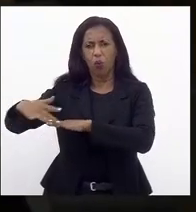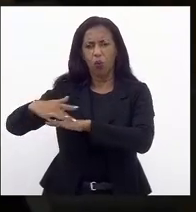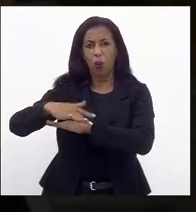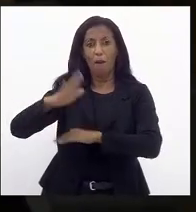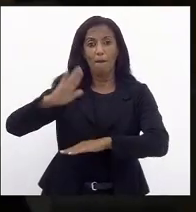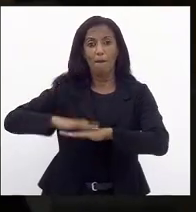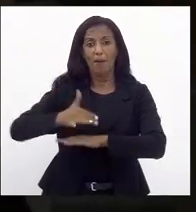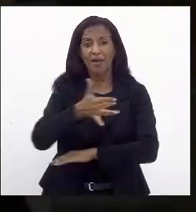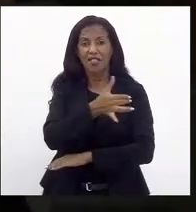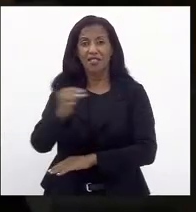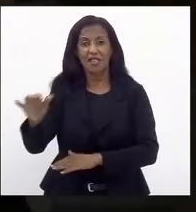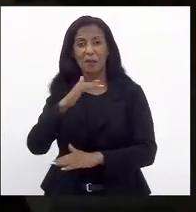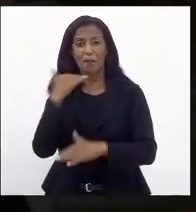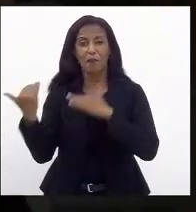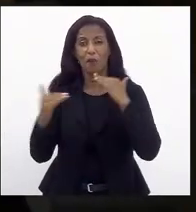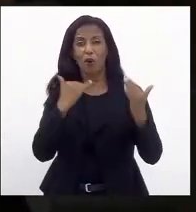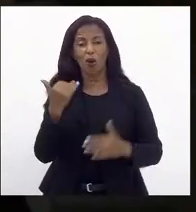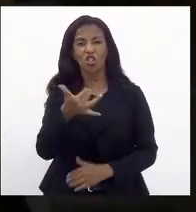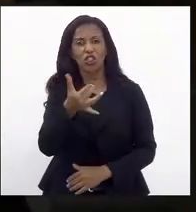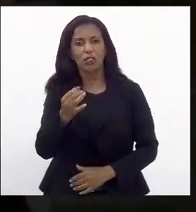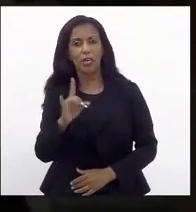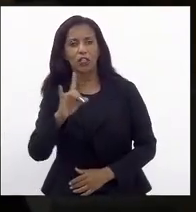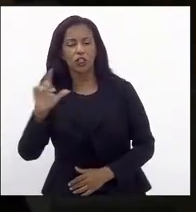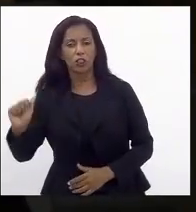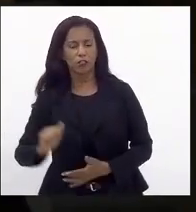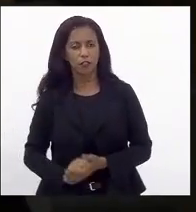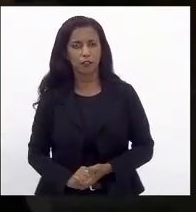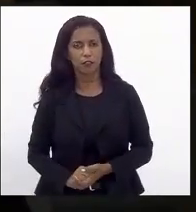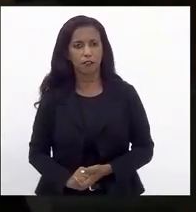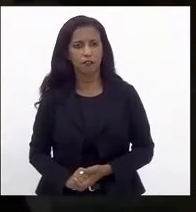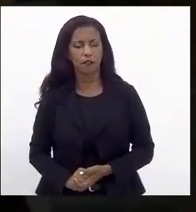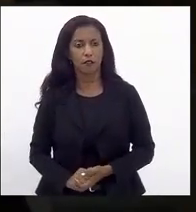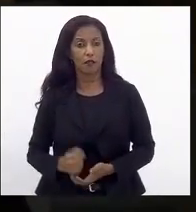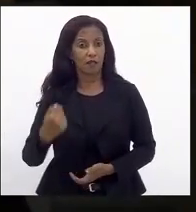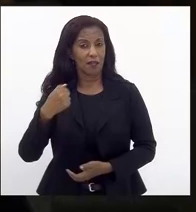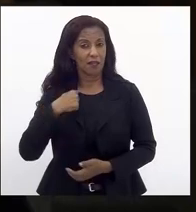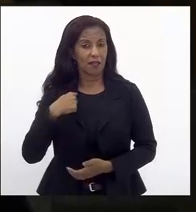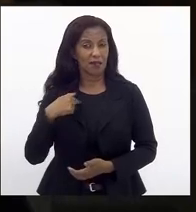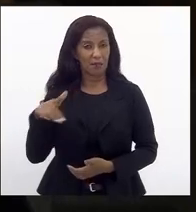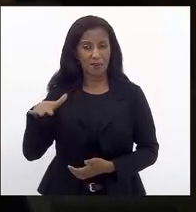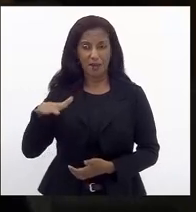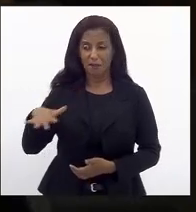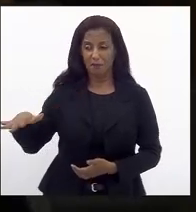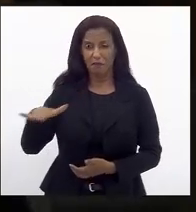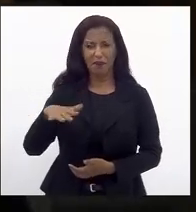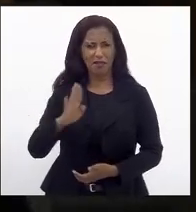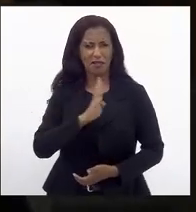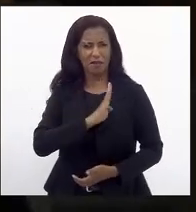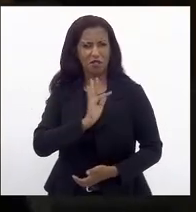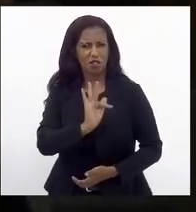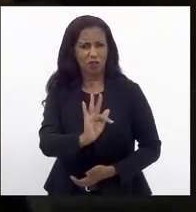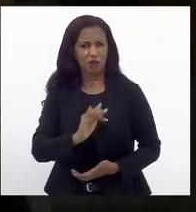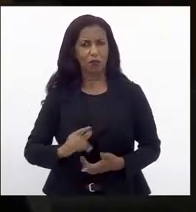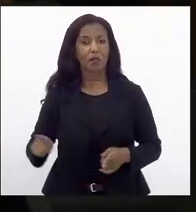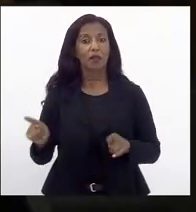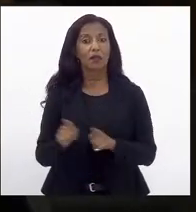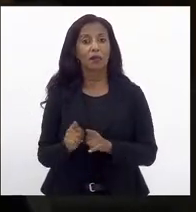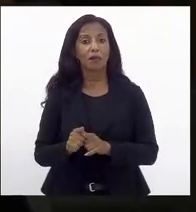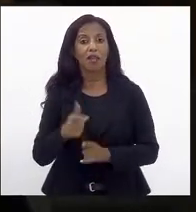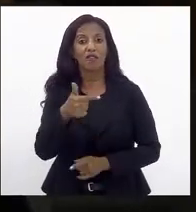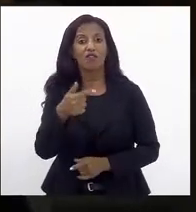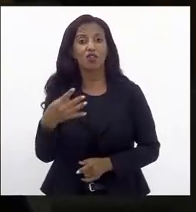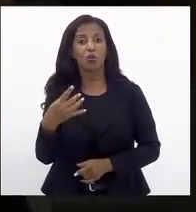mas esperem homicídios em 10 dias aconteceram e lá na minha base Eleitoral na Baixada Fluminense sem homicídios